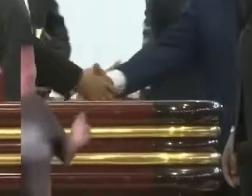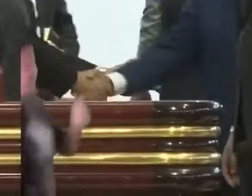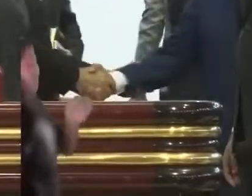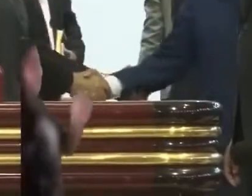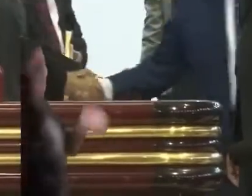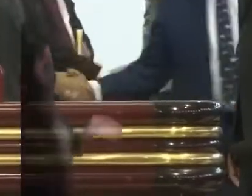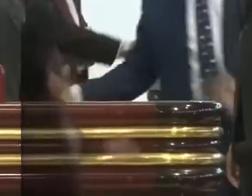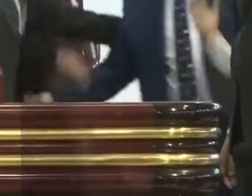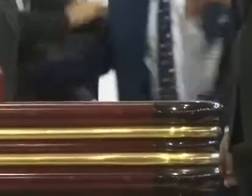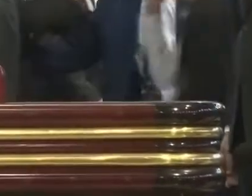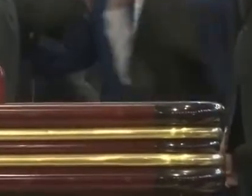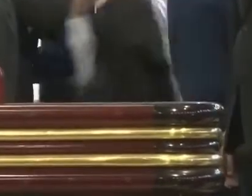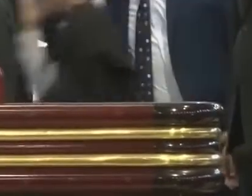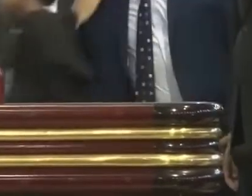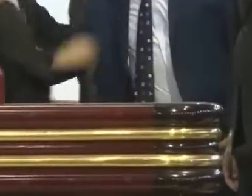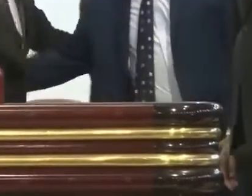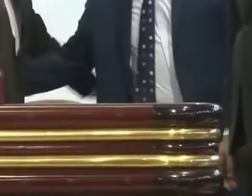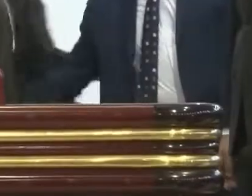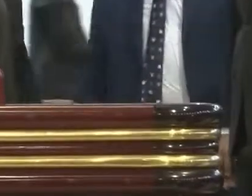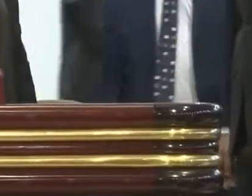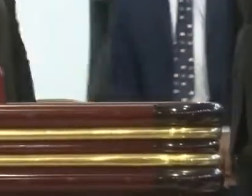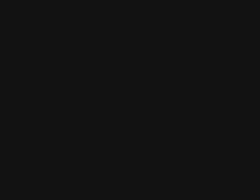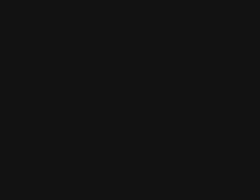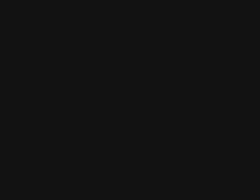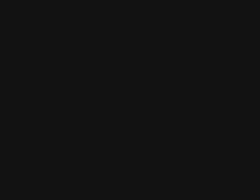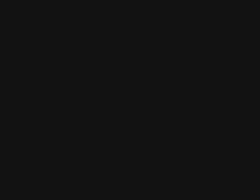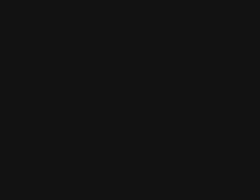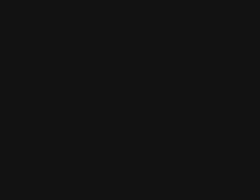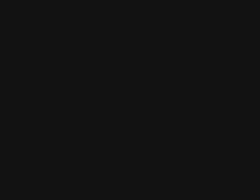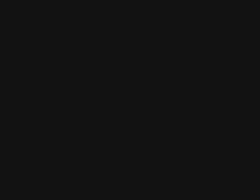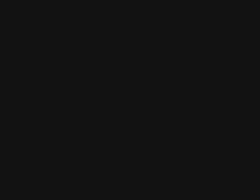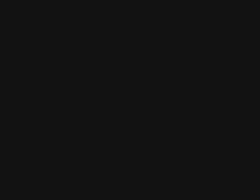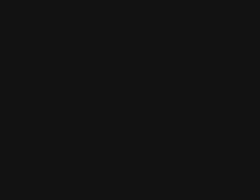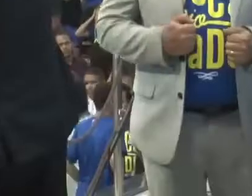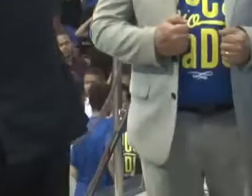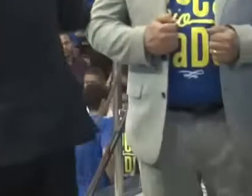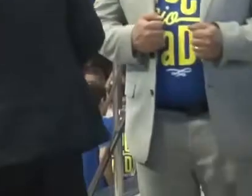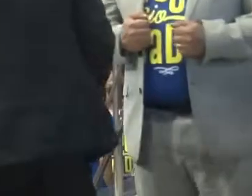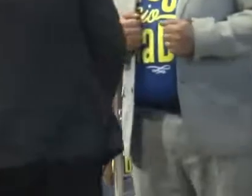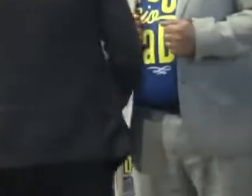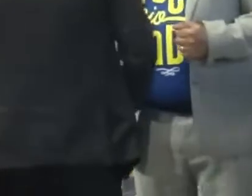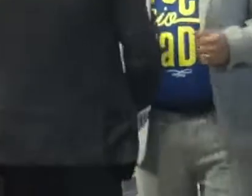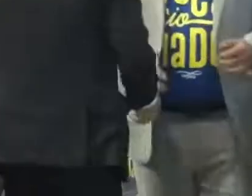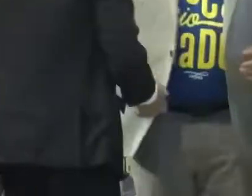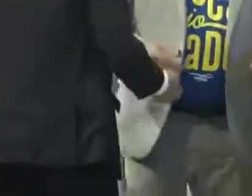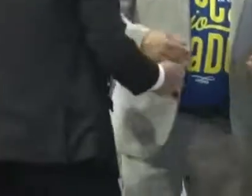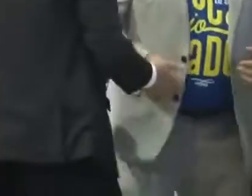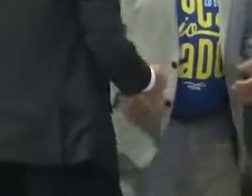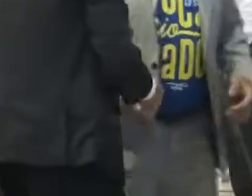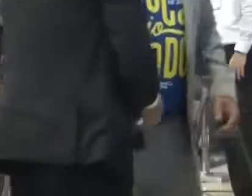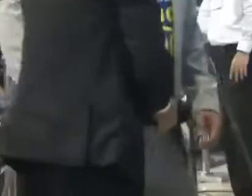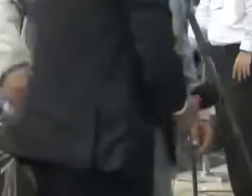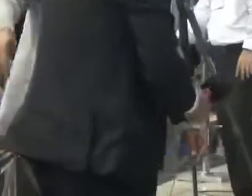Chega na tua casa, quebra essa televisão e seja cheio do Espírito Santo.